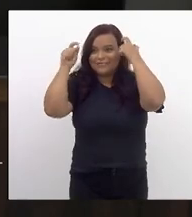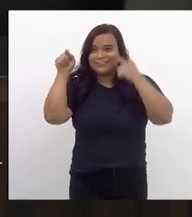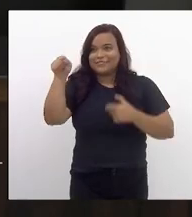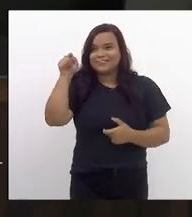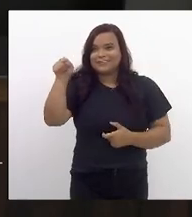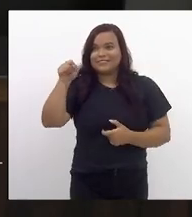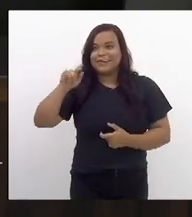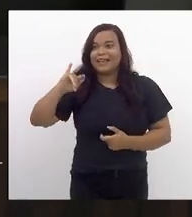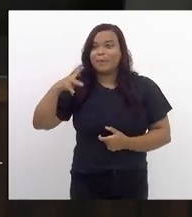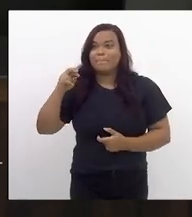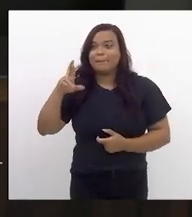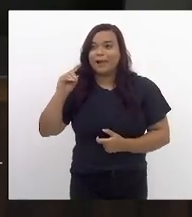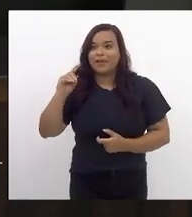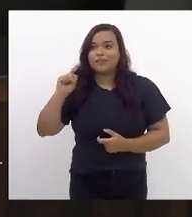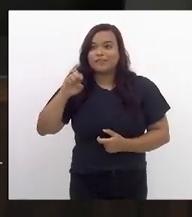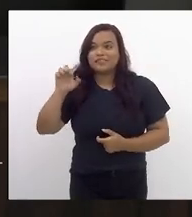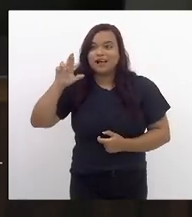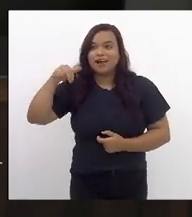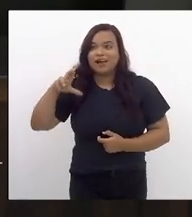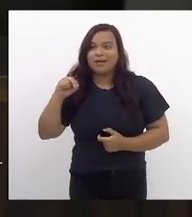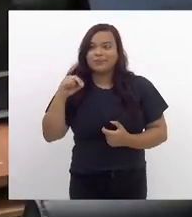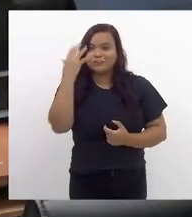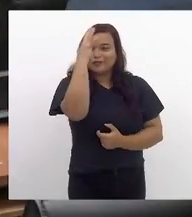Império Serrano.